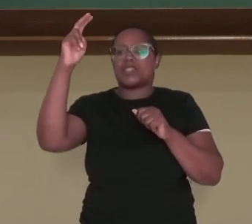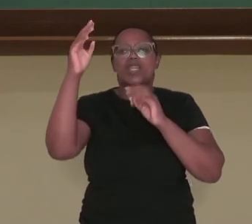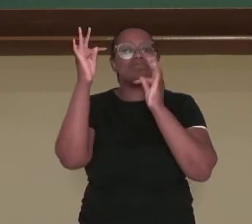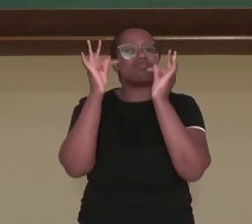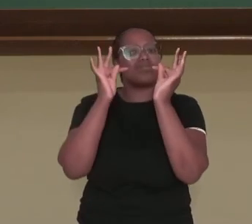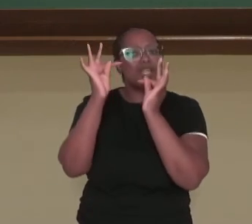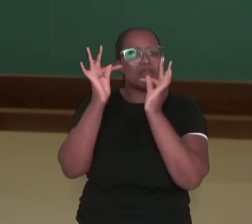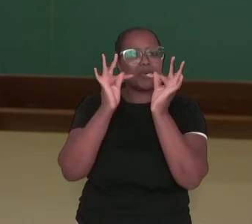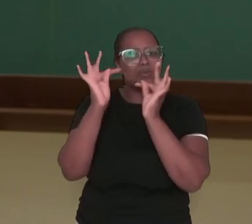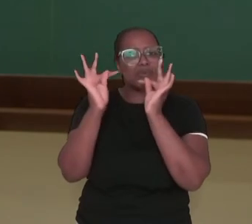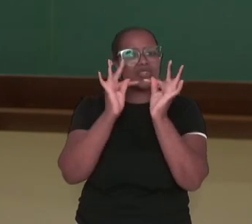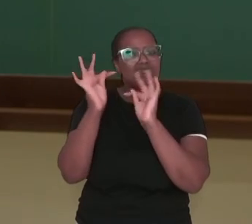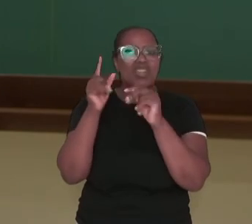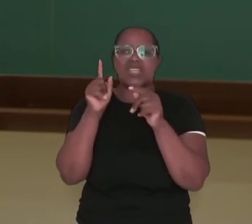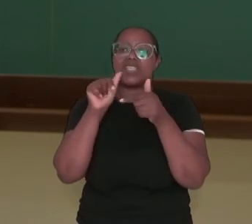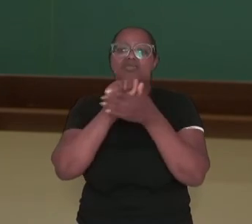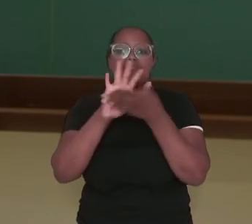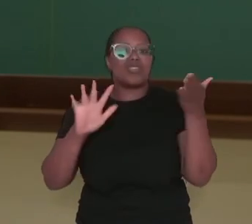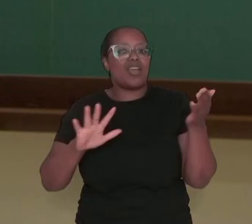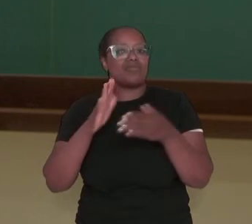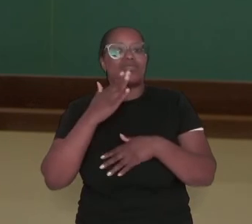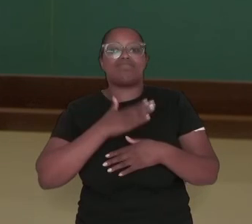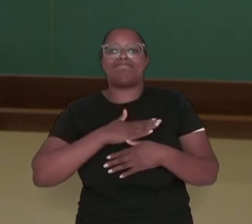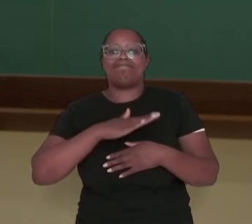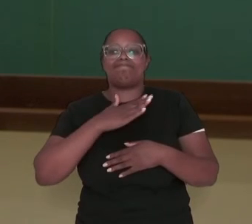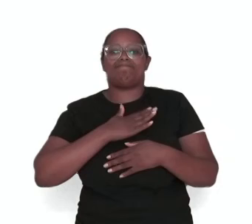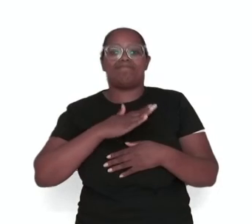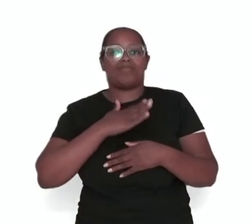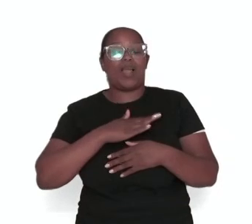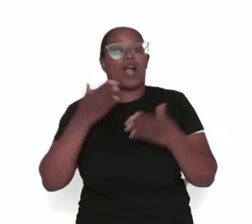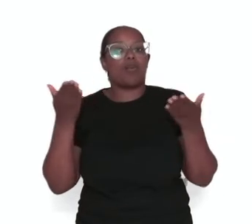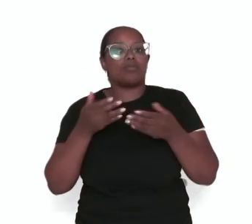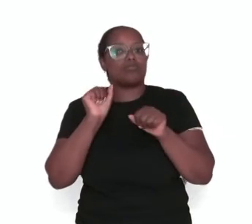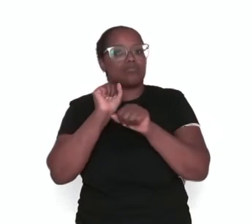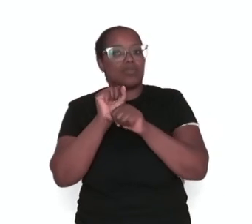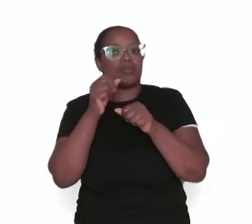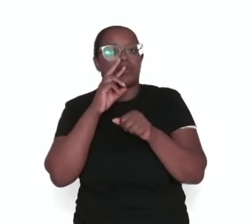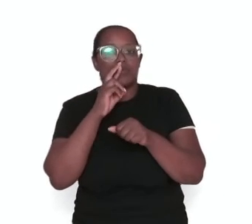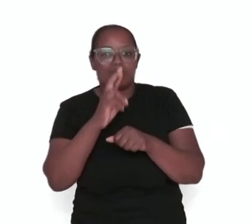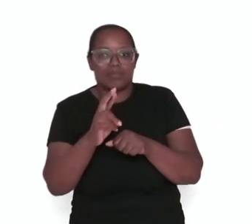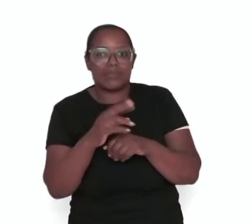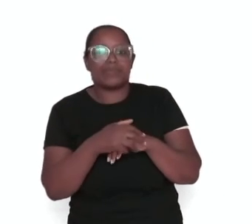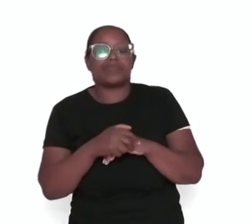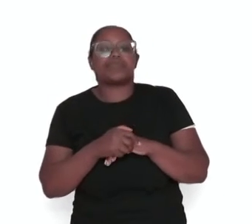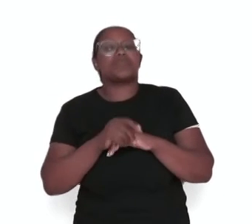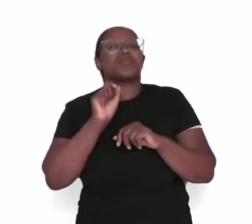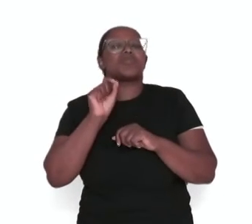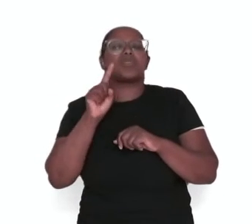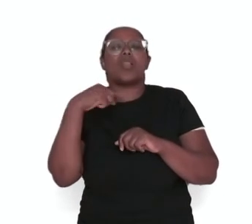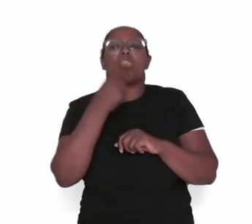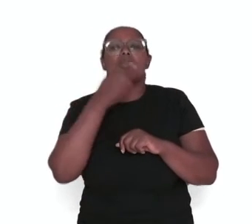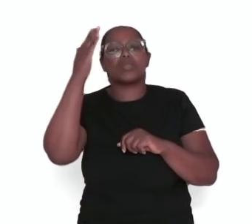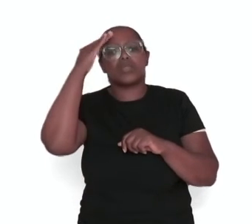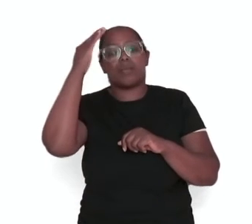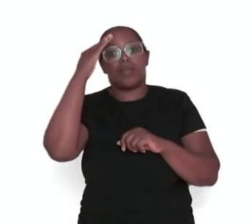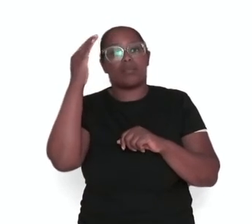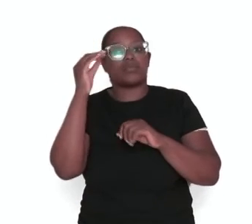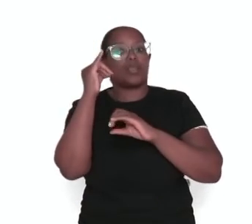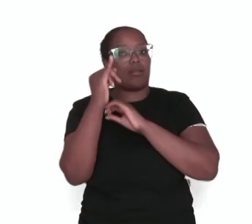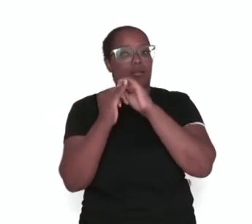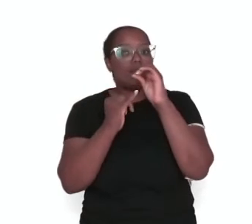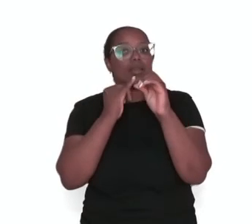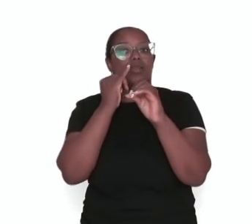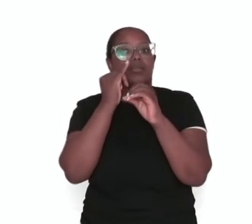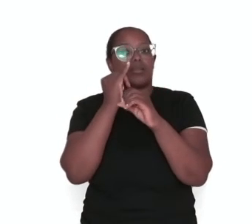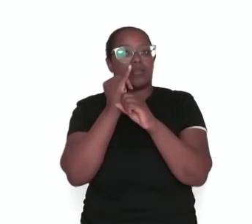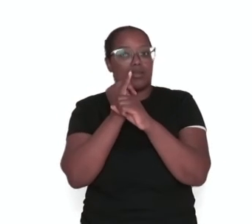foi tranquila para vocês. Vamos acompanhar aqui comigo a correção. Então, o que nós sabemos, pessoal? Que a internet